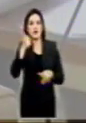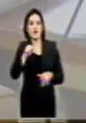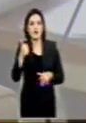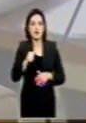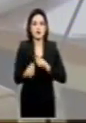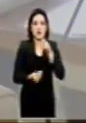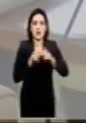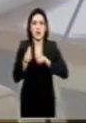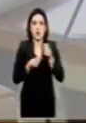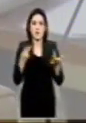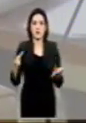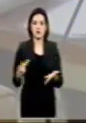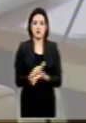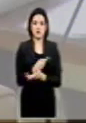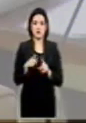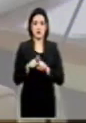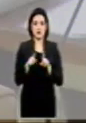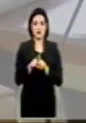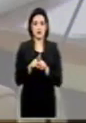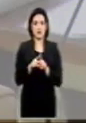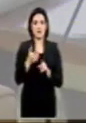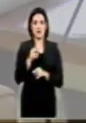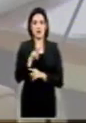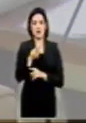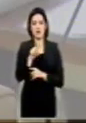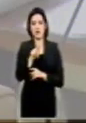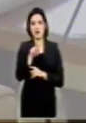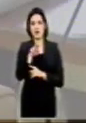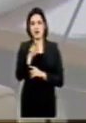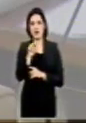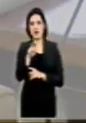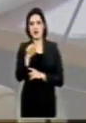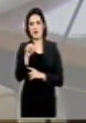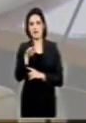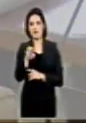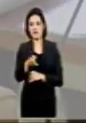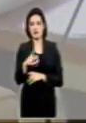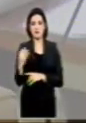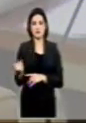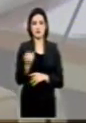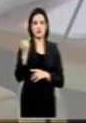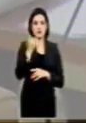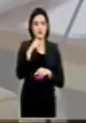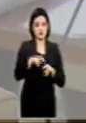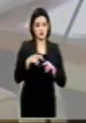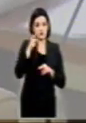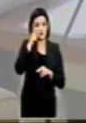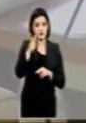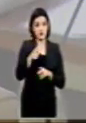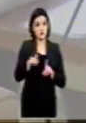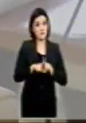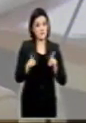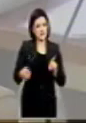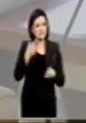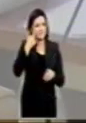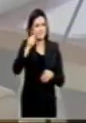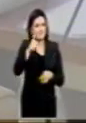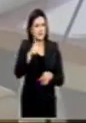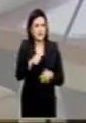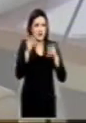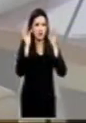a aferição do gravame suportado pelo interessado e referida análise que se